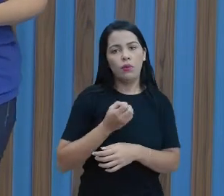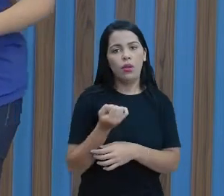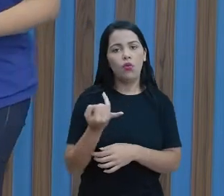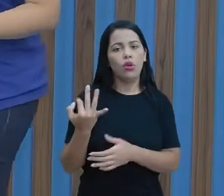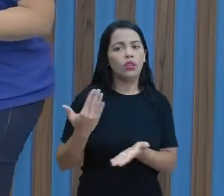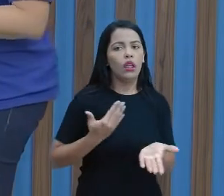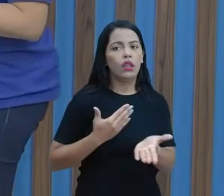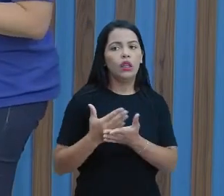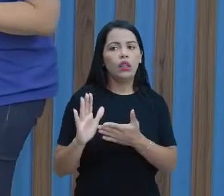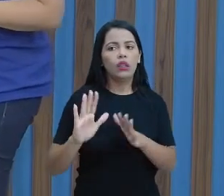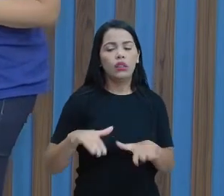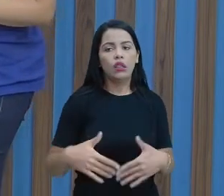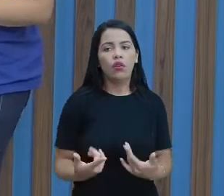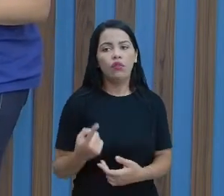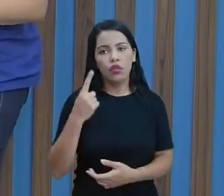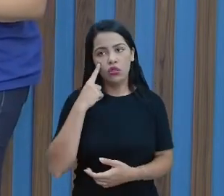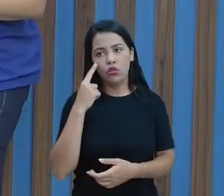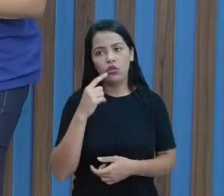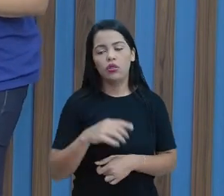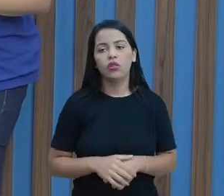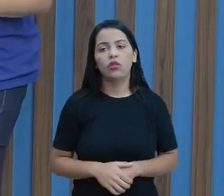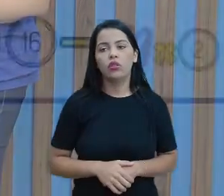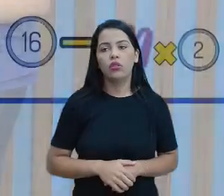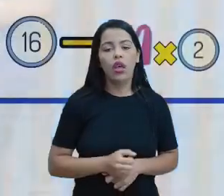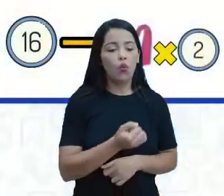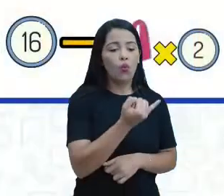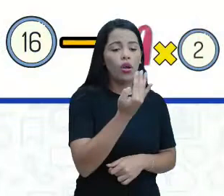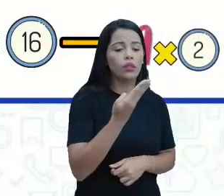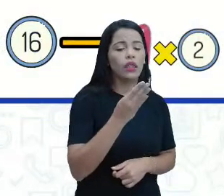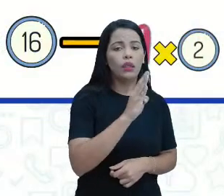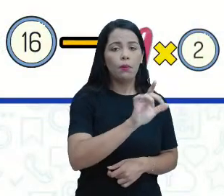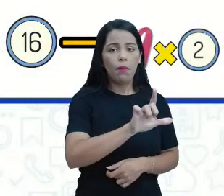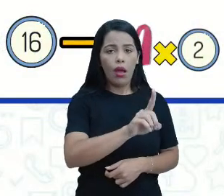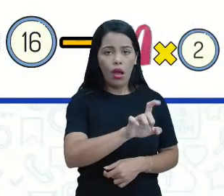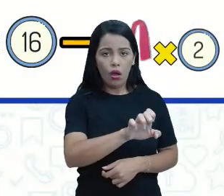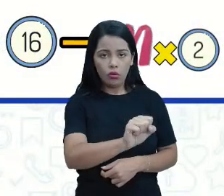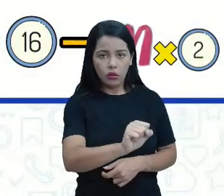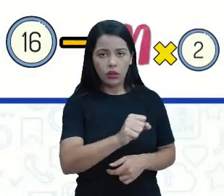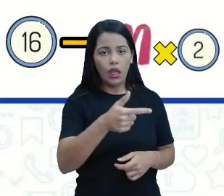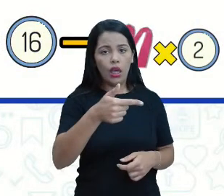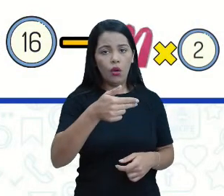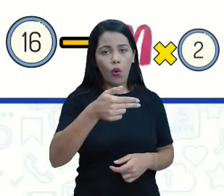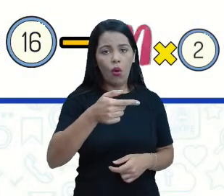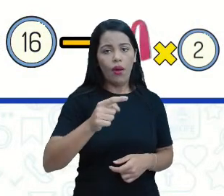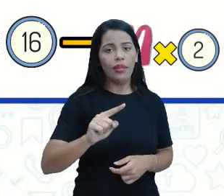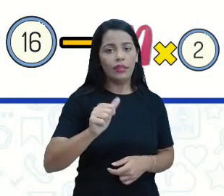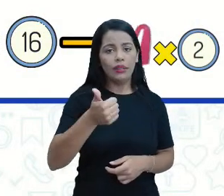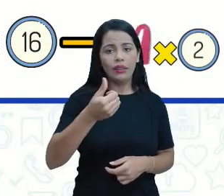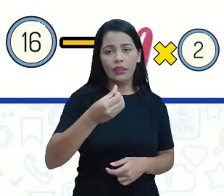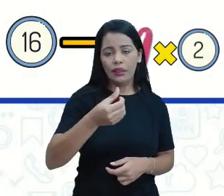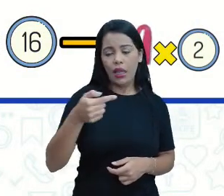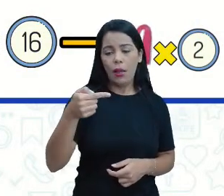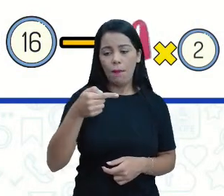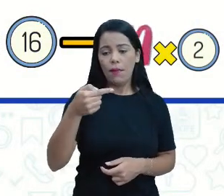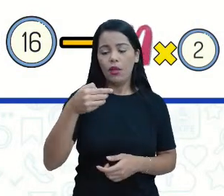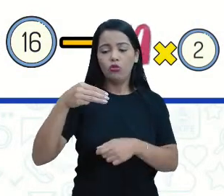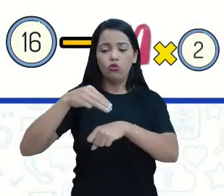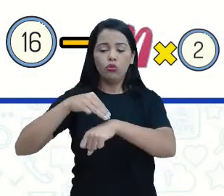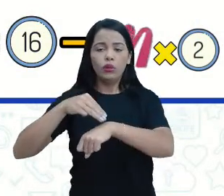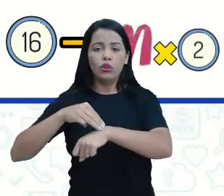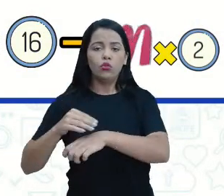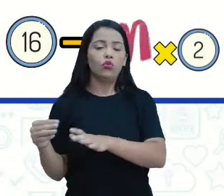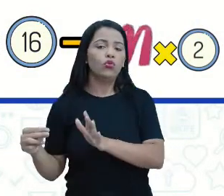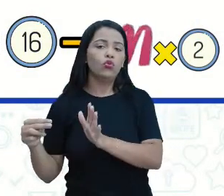inicial. E aí, ficou escrito assim, ó. A quantidade de baldes vai ser igual a 16 menos os minutos vezes